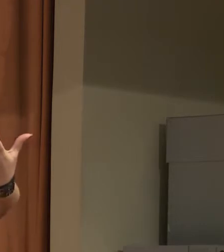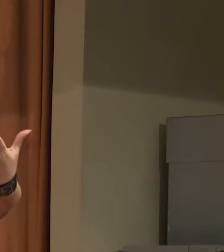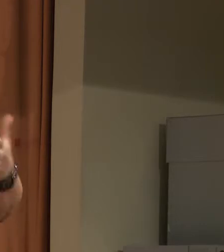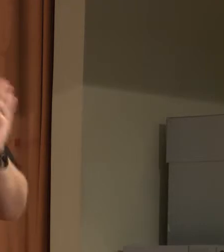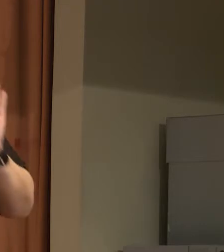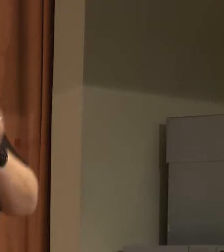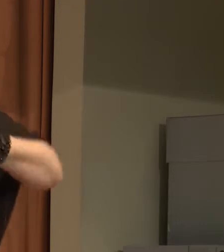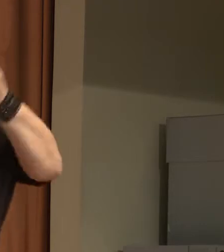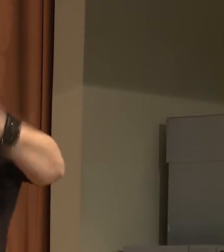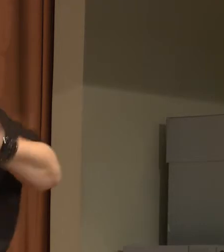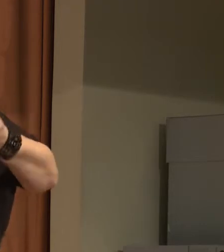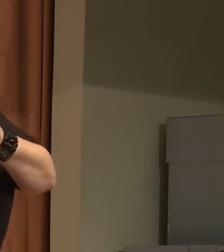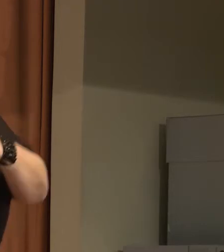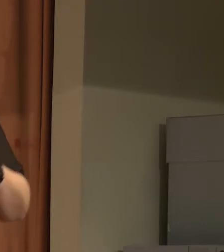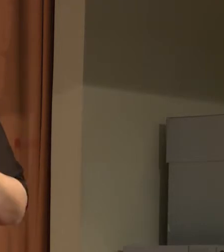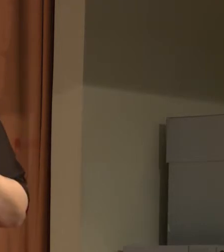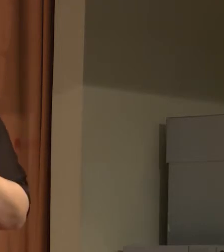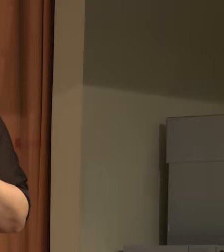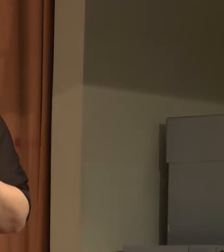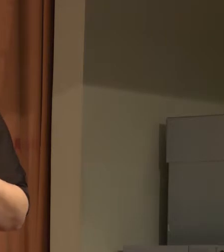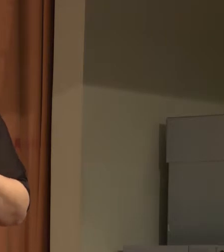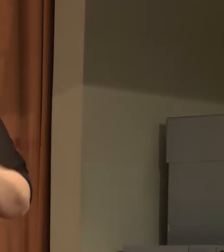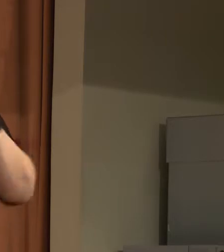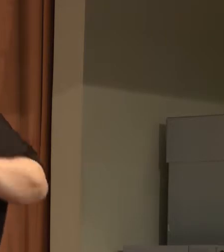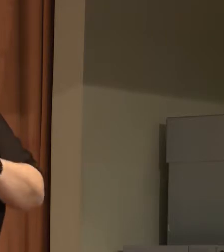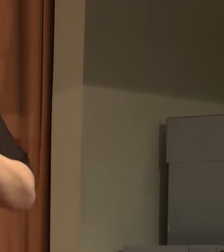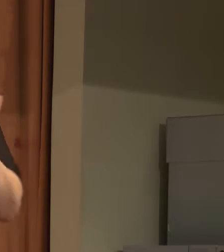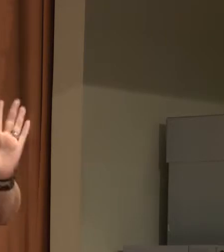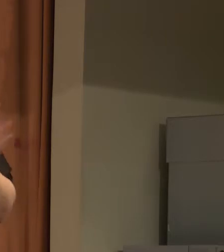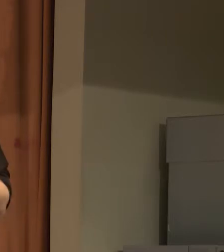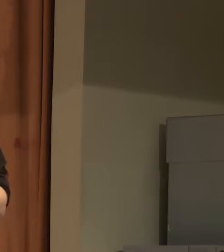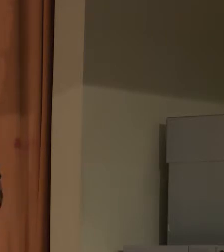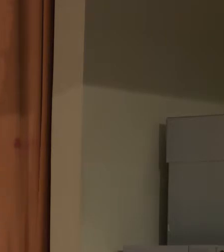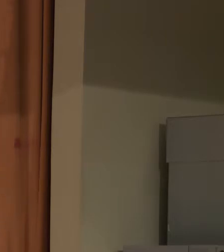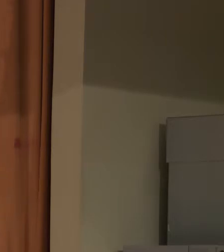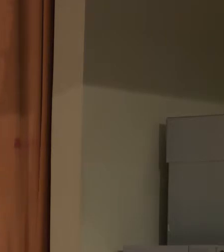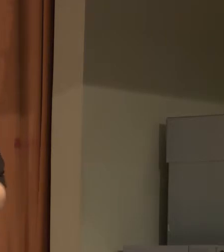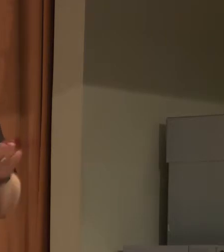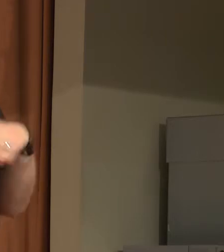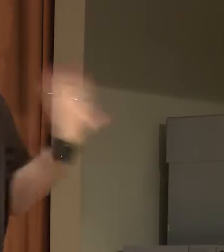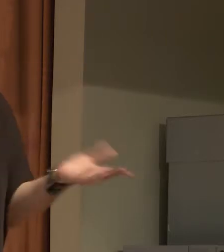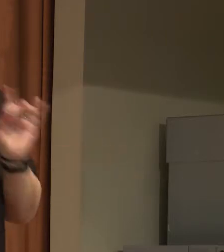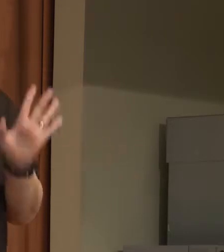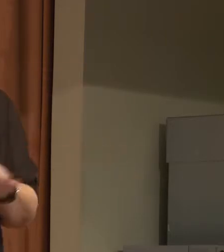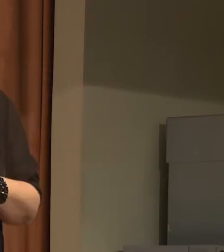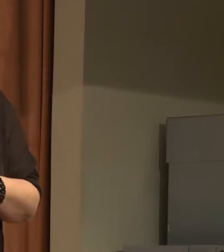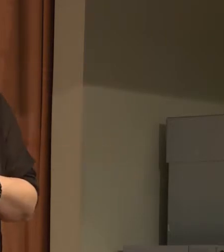da pedagogia bilíngue, e é algo que eu estou participando hoje, participando dessas discussões.